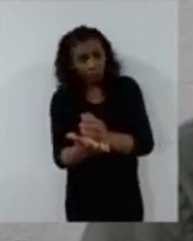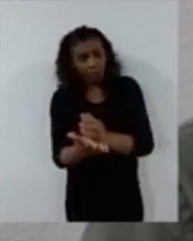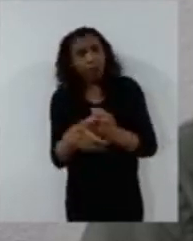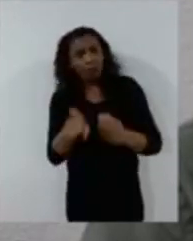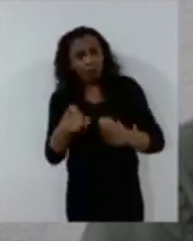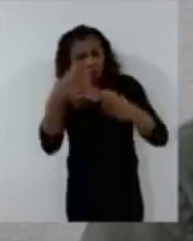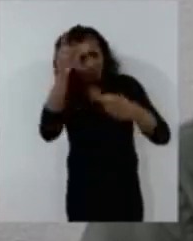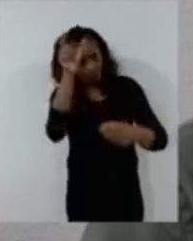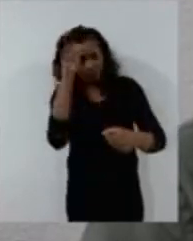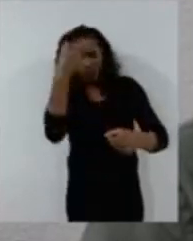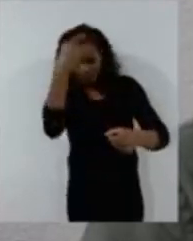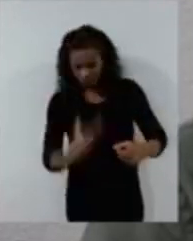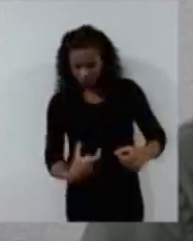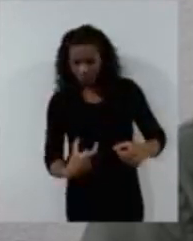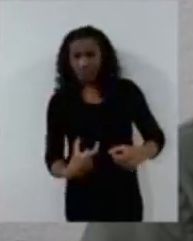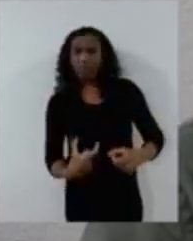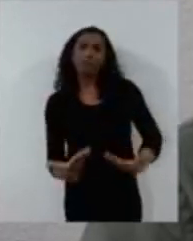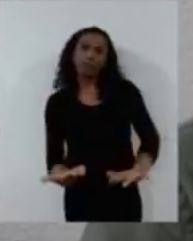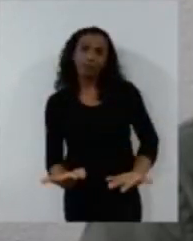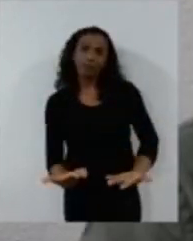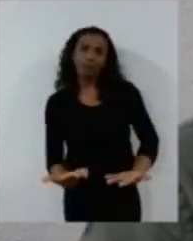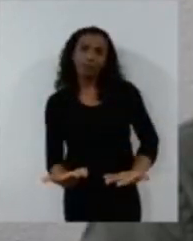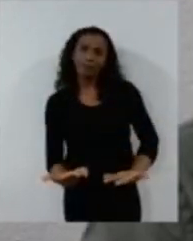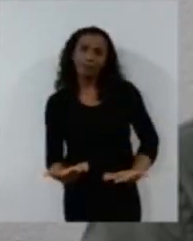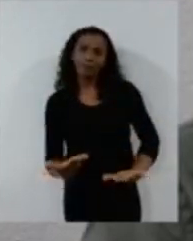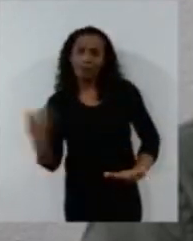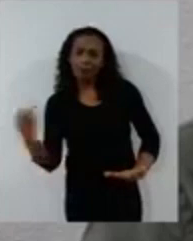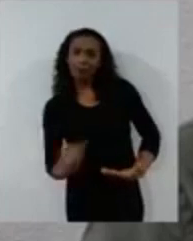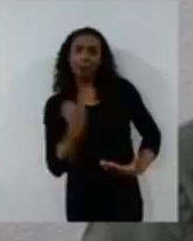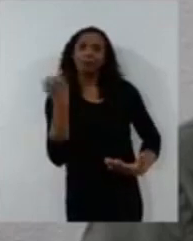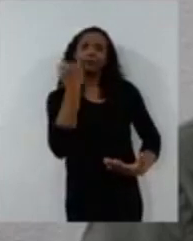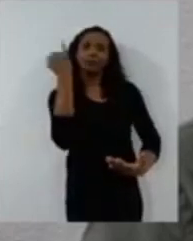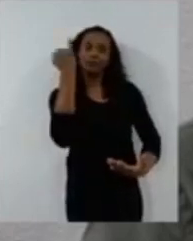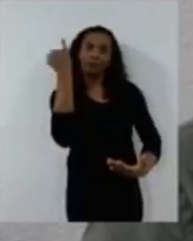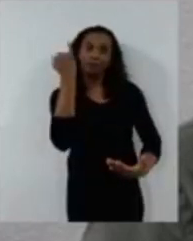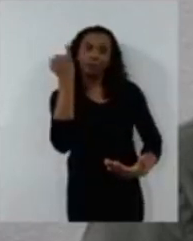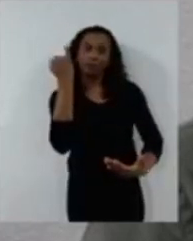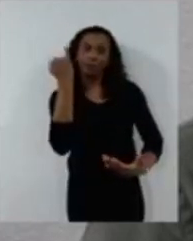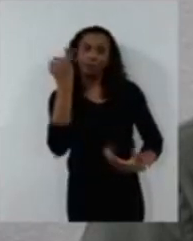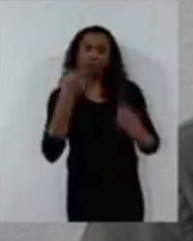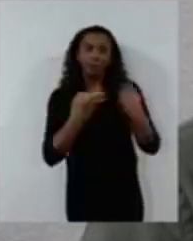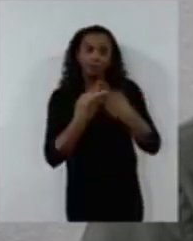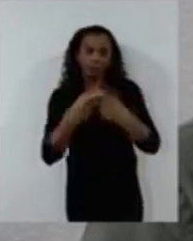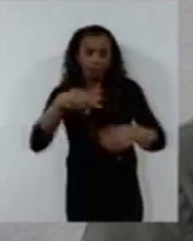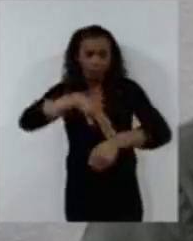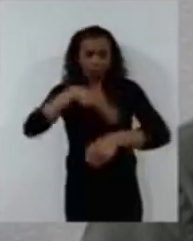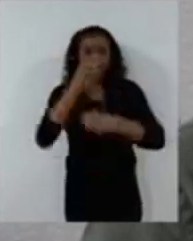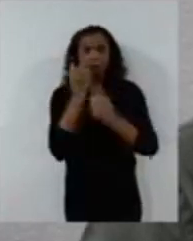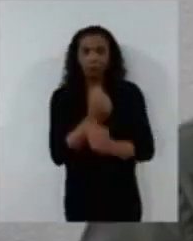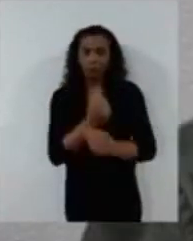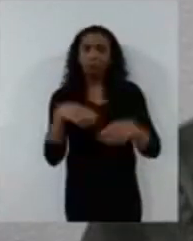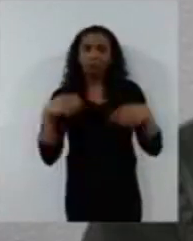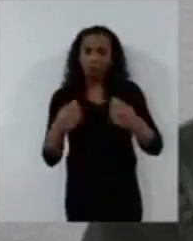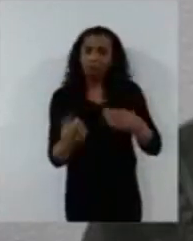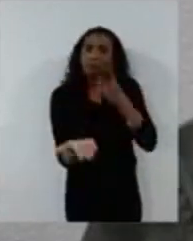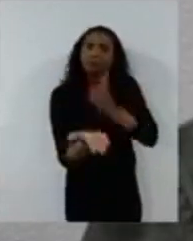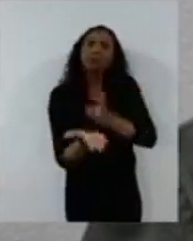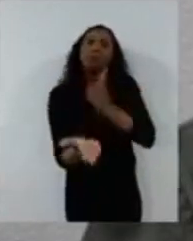disciplina, ela é fundamental para que Muriaé possa